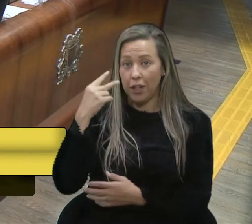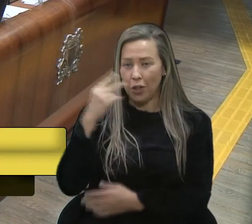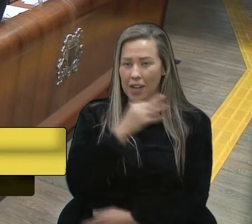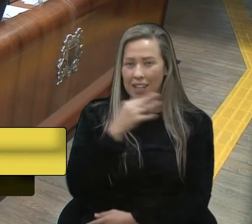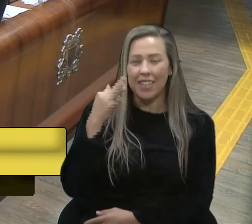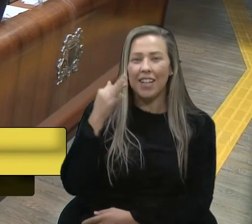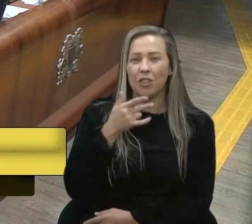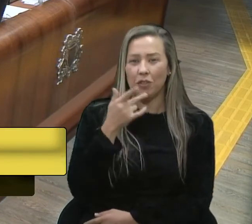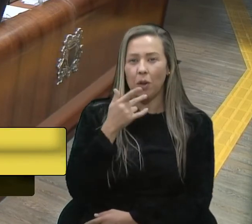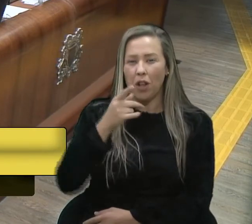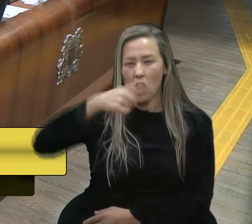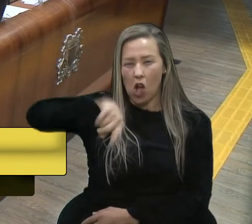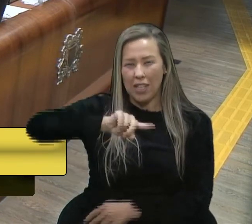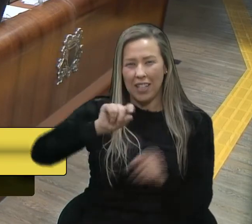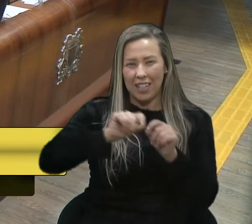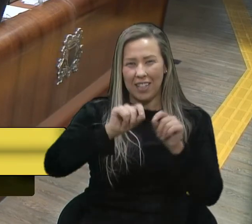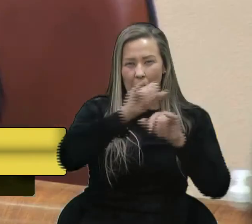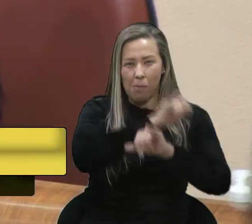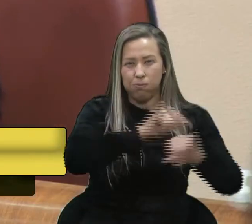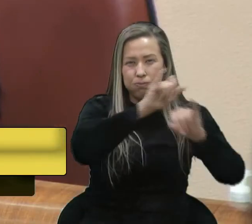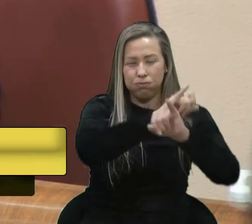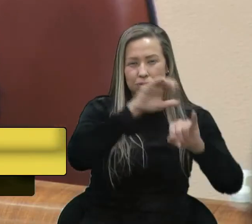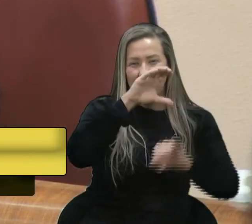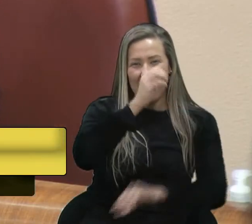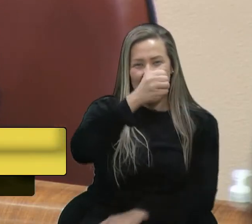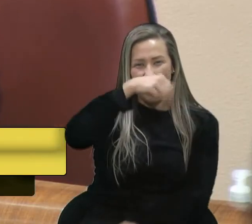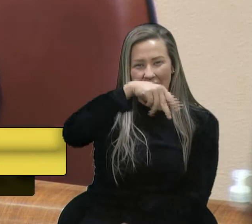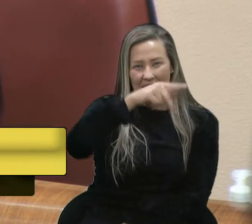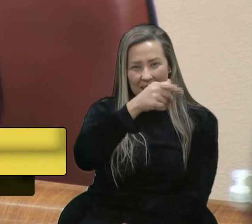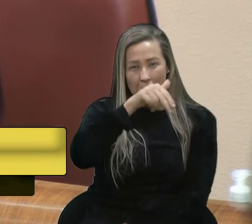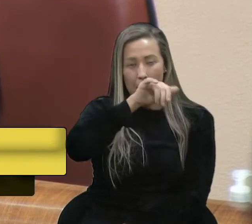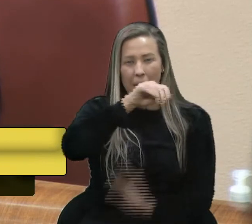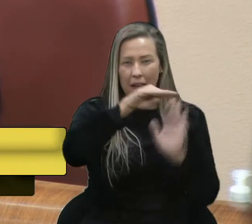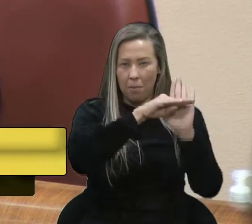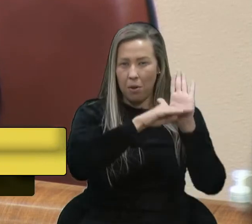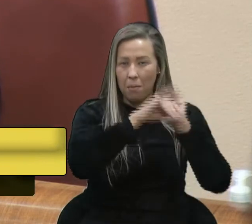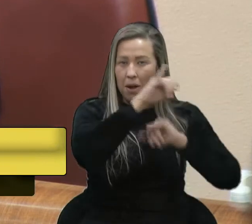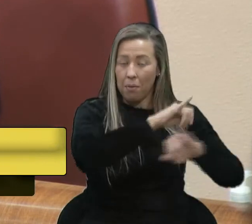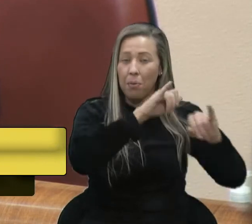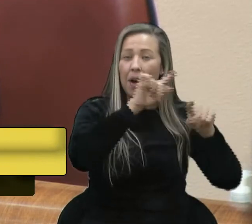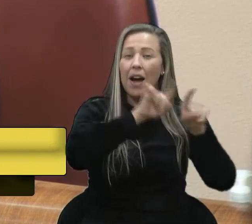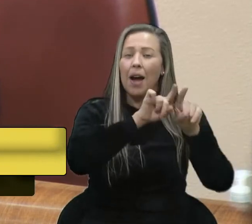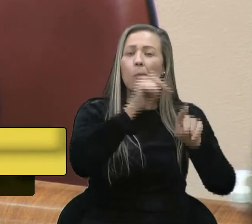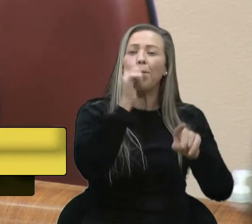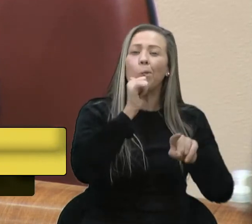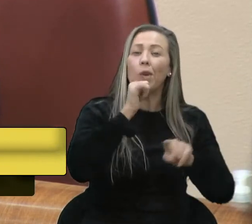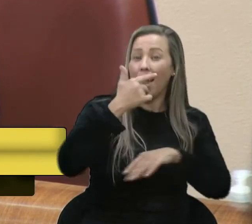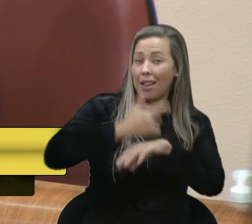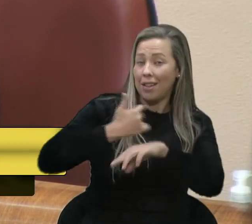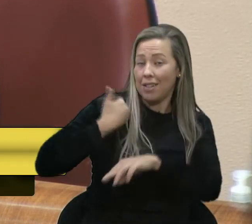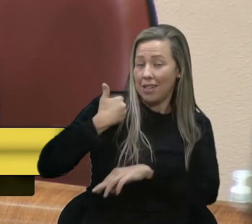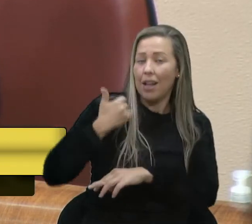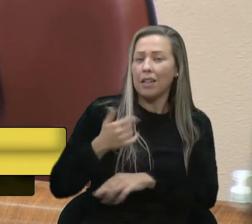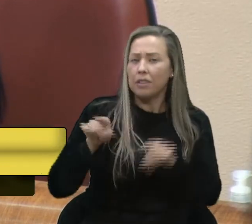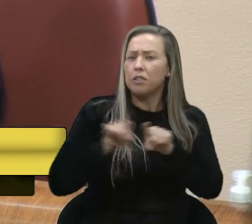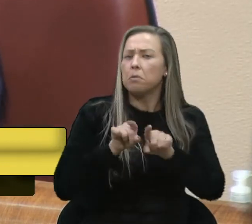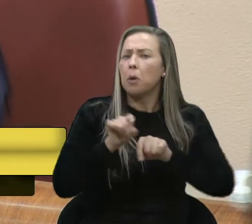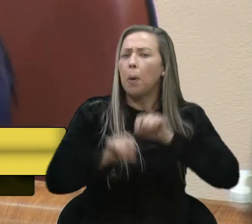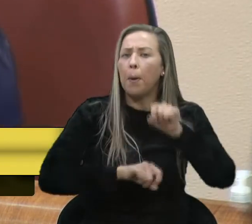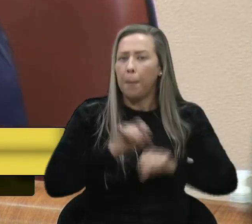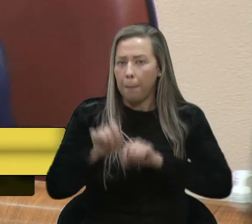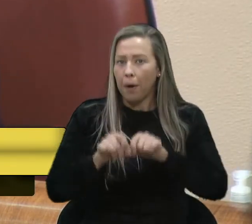questão da nossa campanha, né, da frente, da Procuradoria Especial da Mulher, da questão do idoso, né? E até por